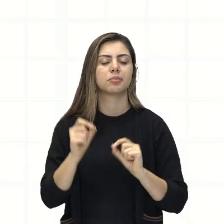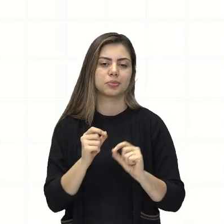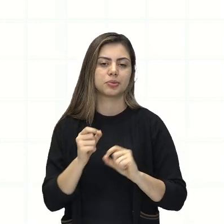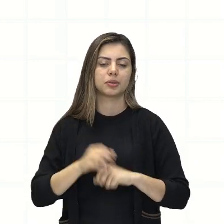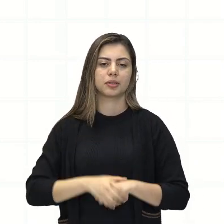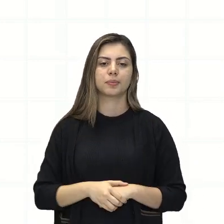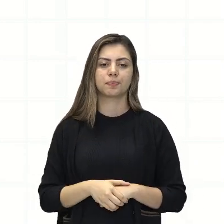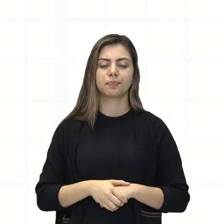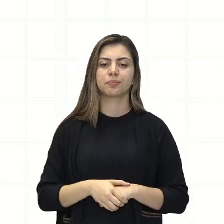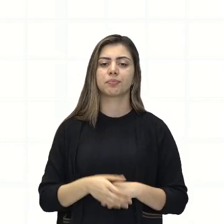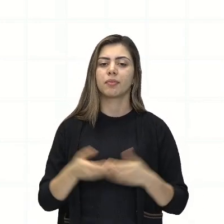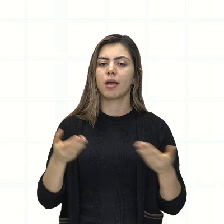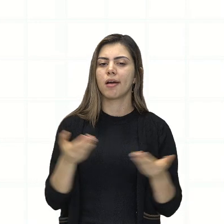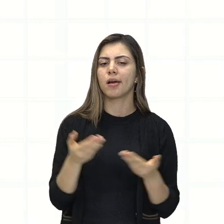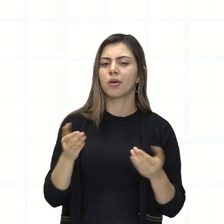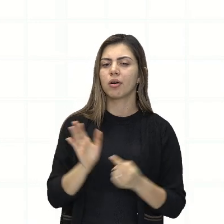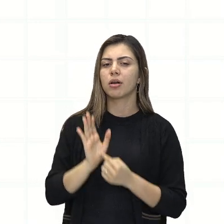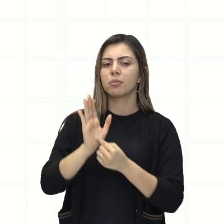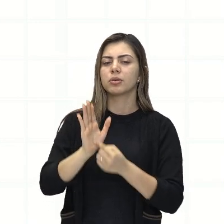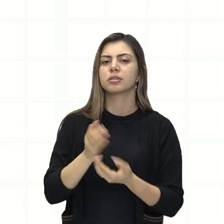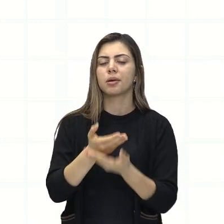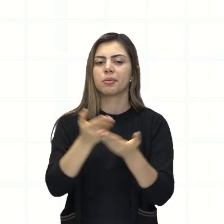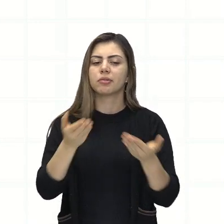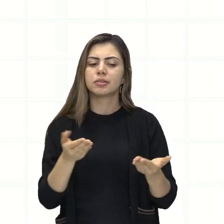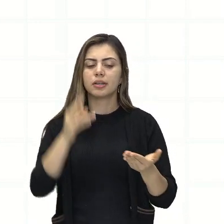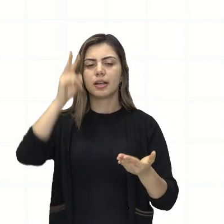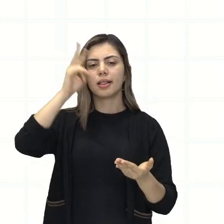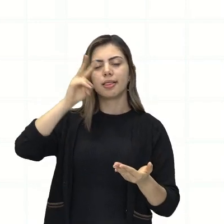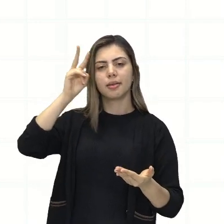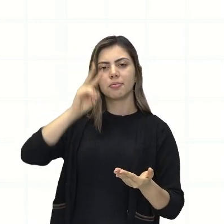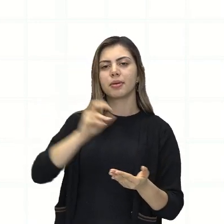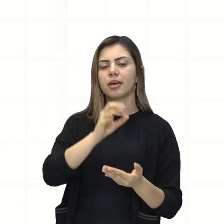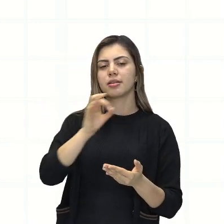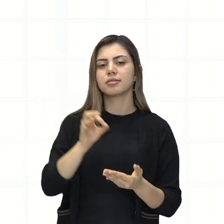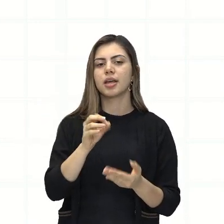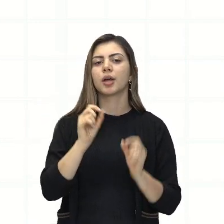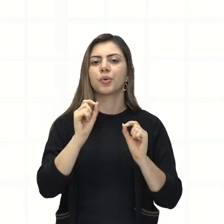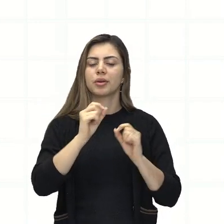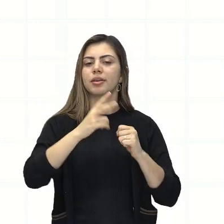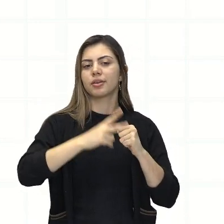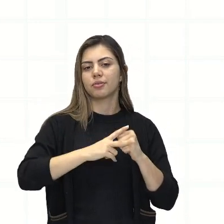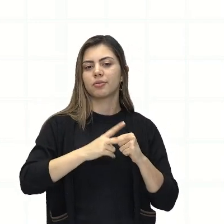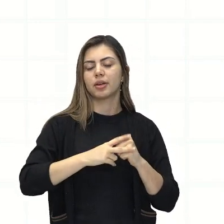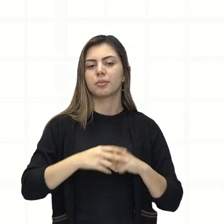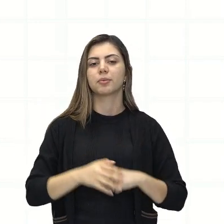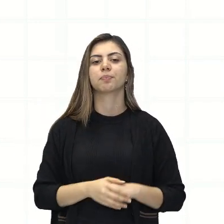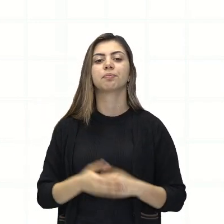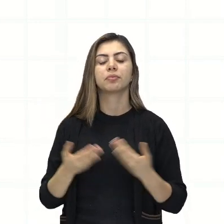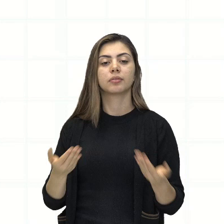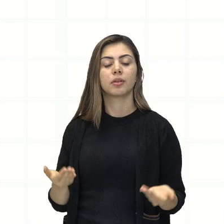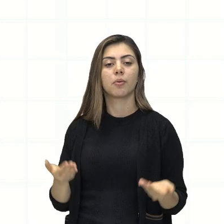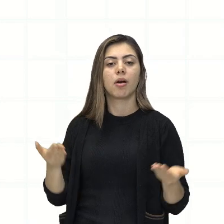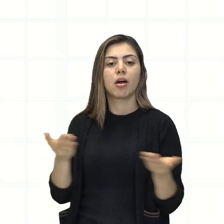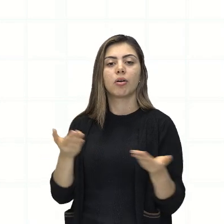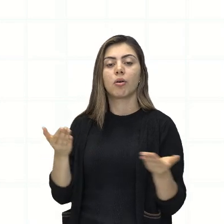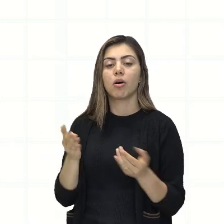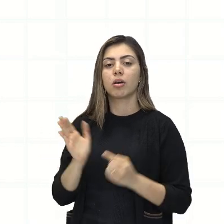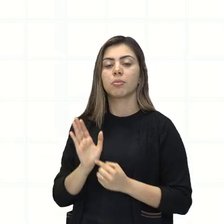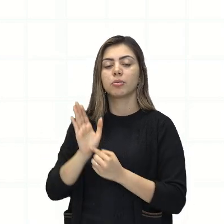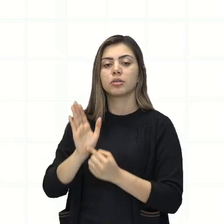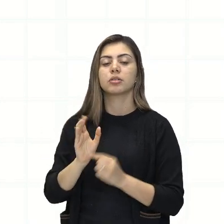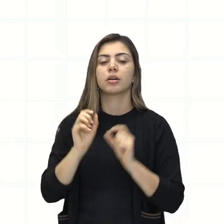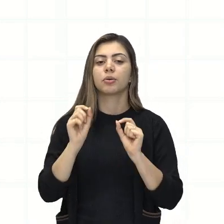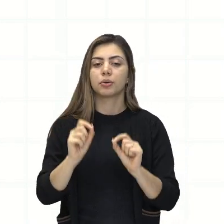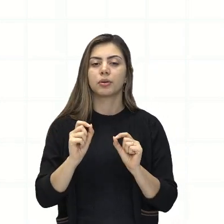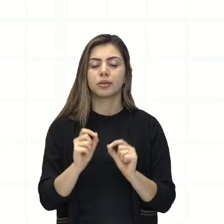dessa abordagem para fazer uma recapitulação. Acompanhe agora que nós vamos